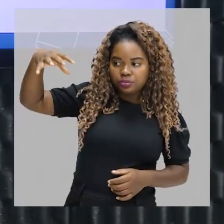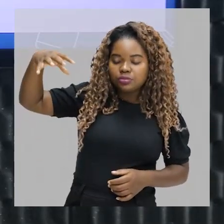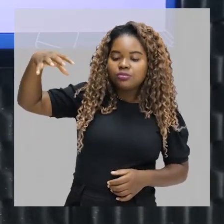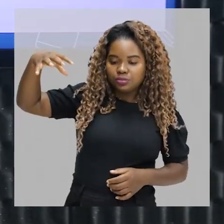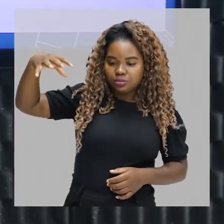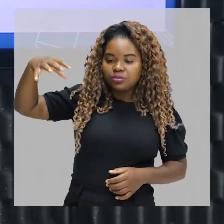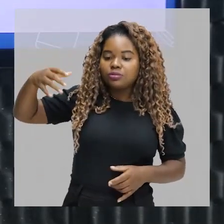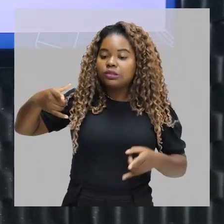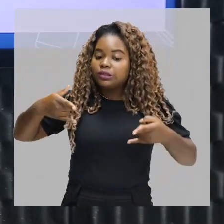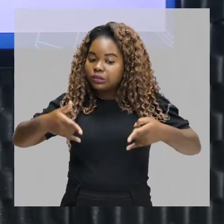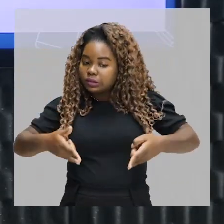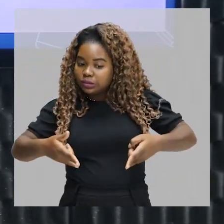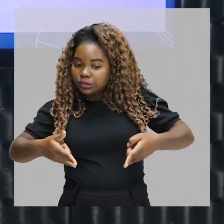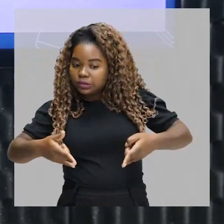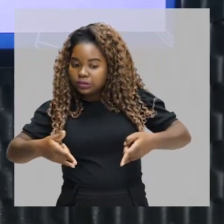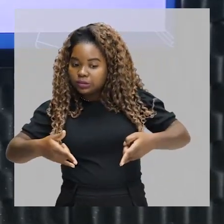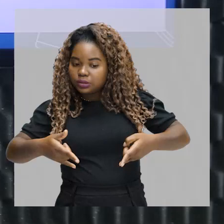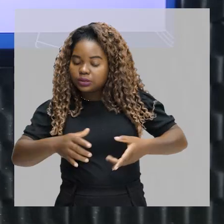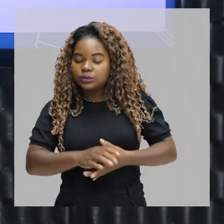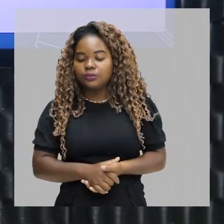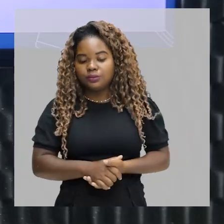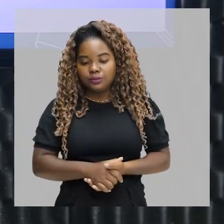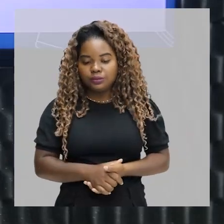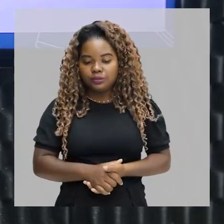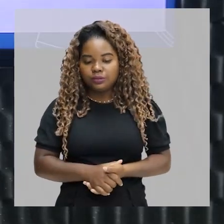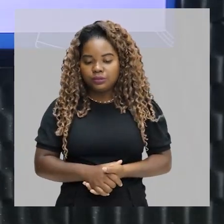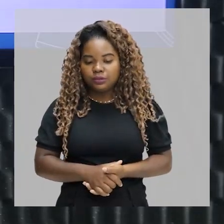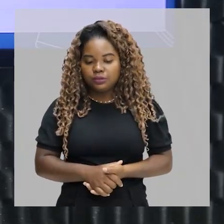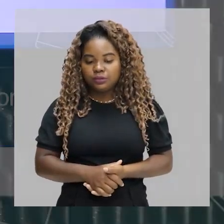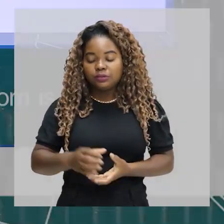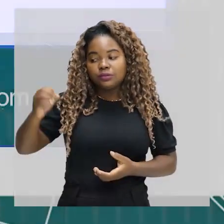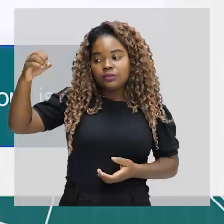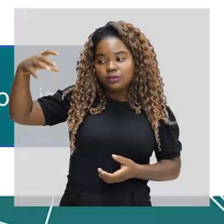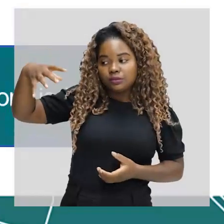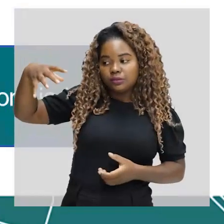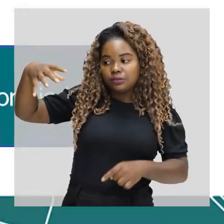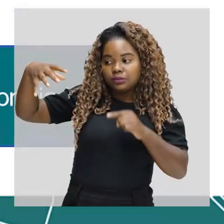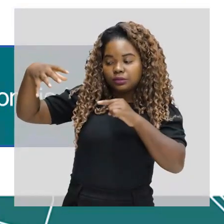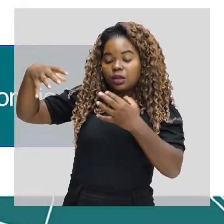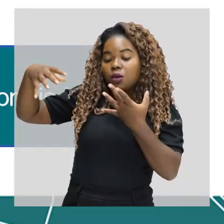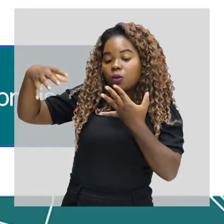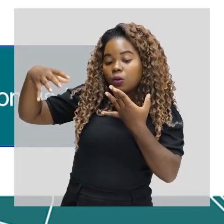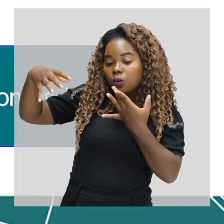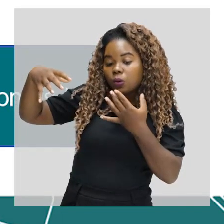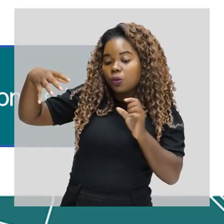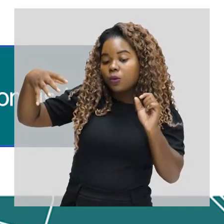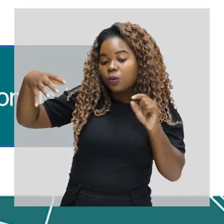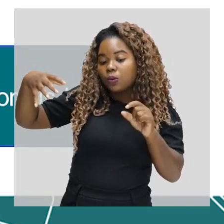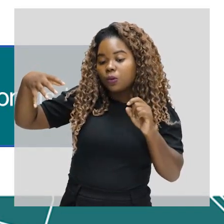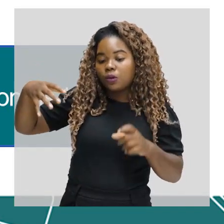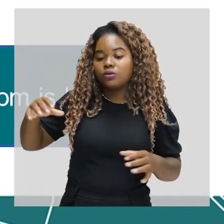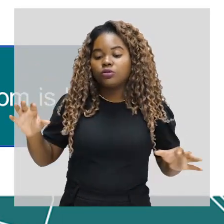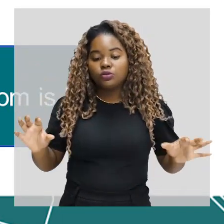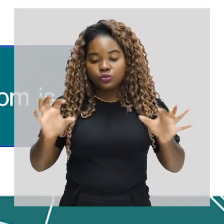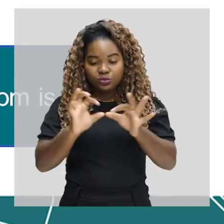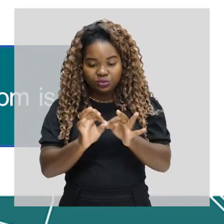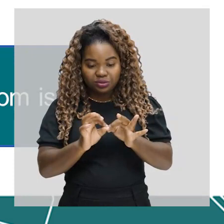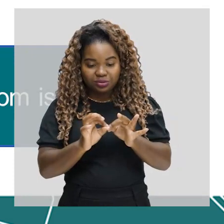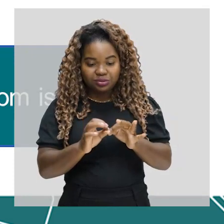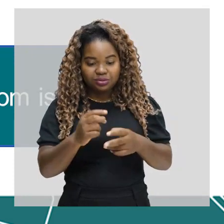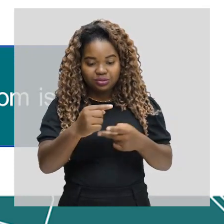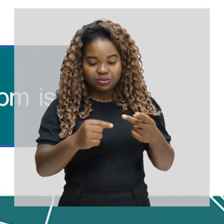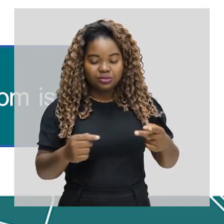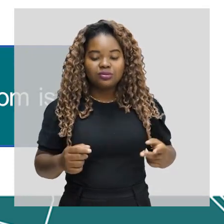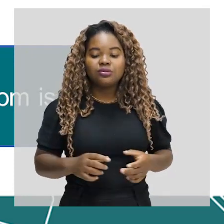no quarto. The lamp is blue. O abajur, a lâmpada, é azul. Fazendo a junção das duas frases, eu